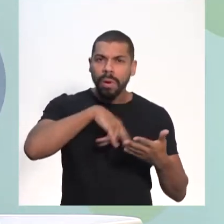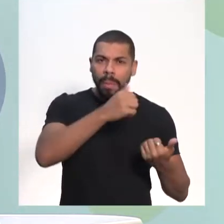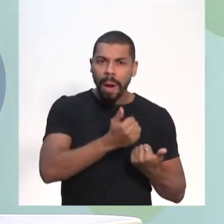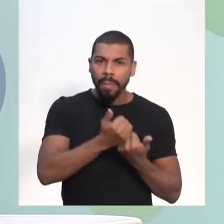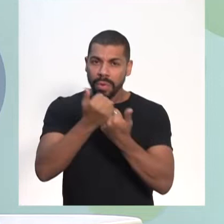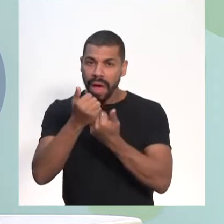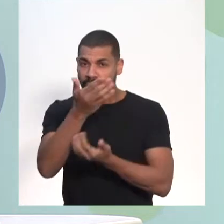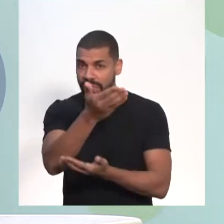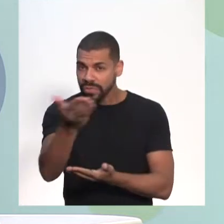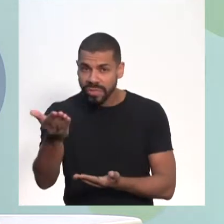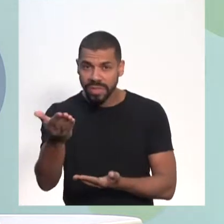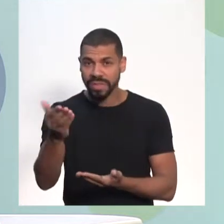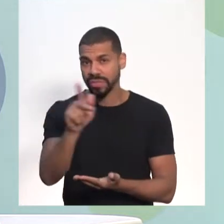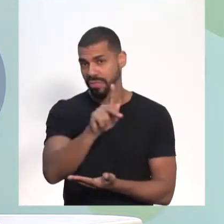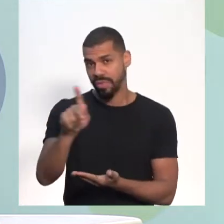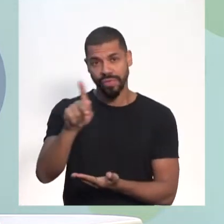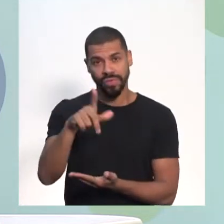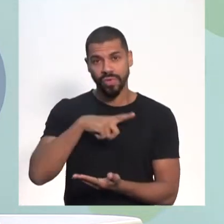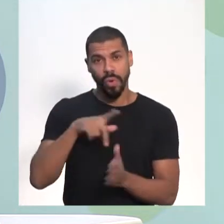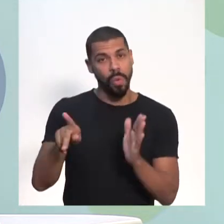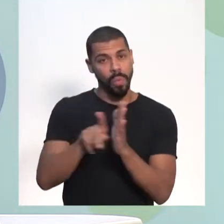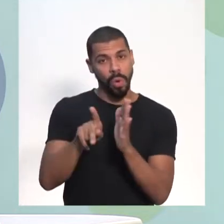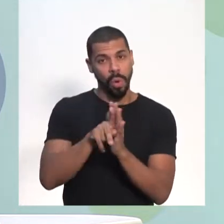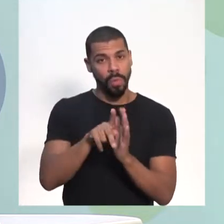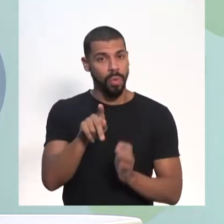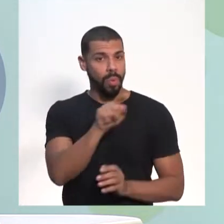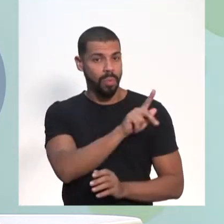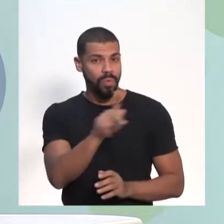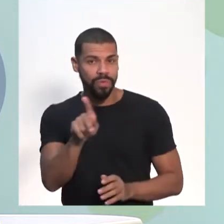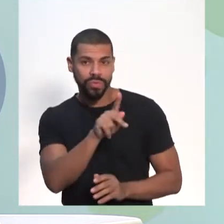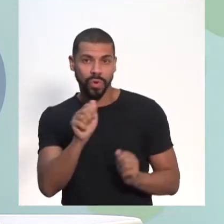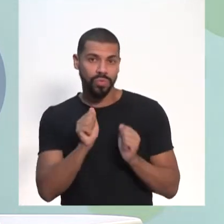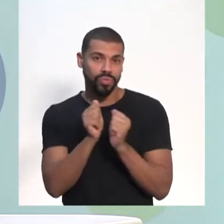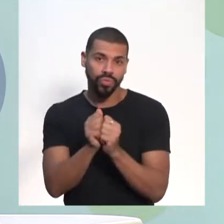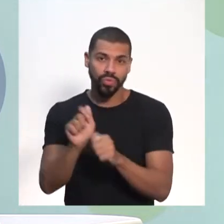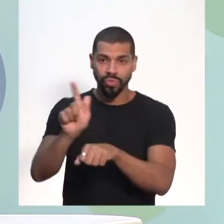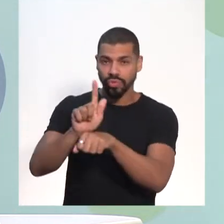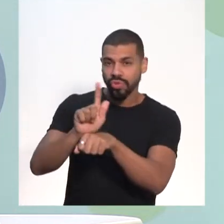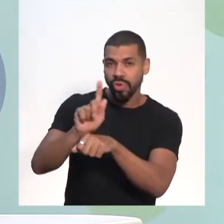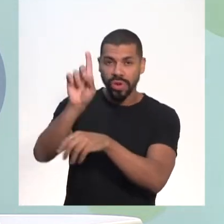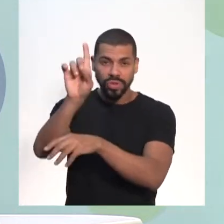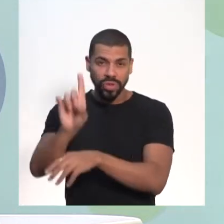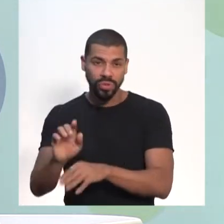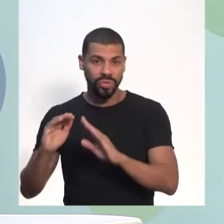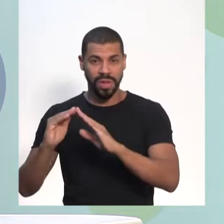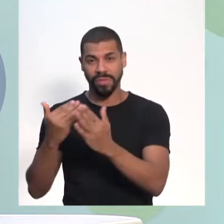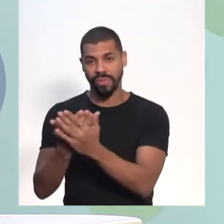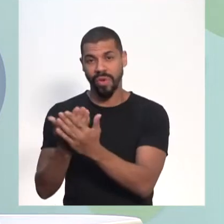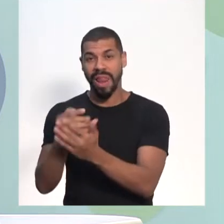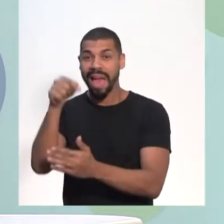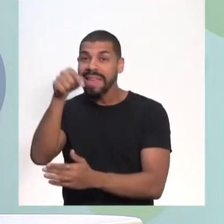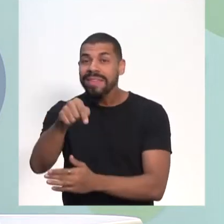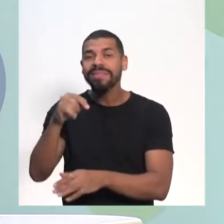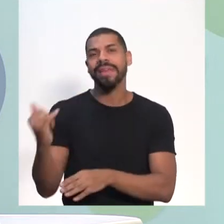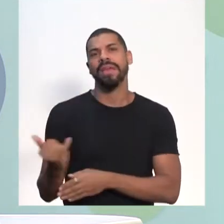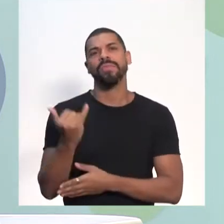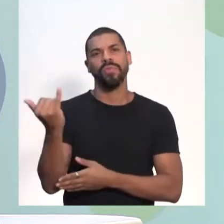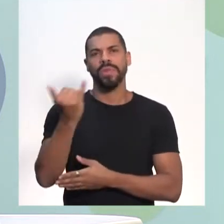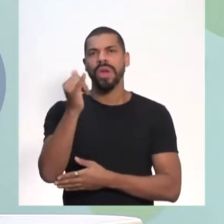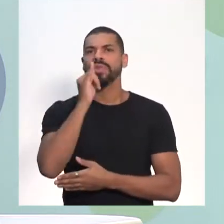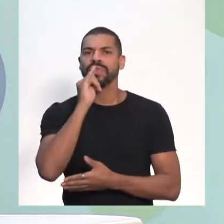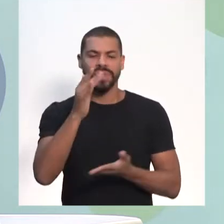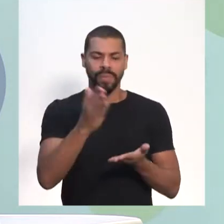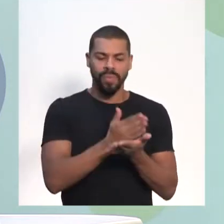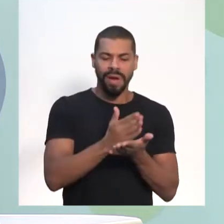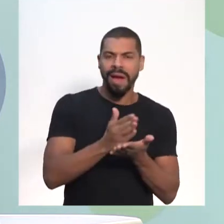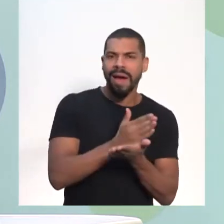trabalho primordial que é desenvolvido pelo próprio professor com apoio de todos os gestores. Então, isso é muito importante. Então, os cadernos,